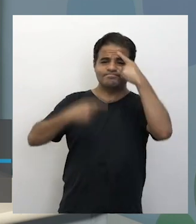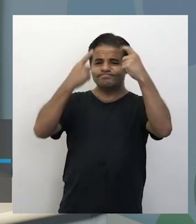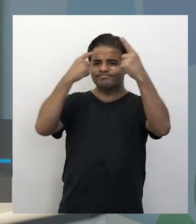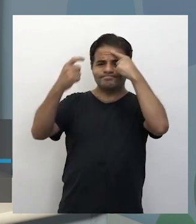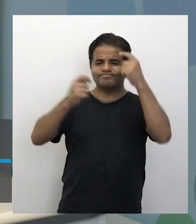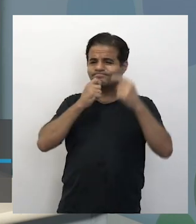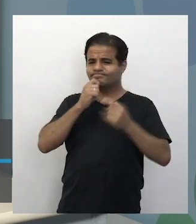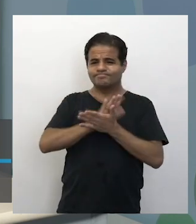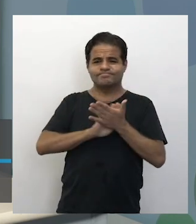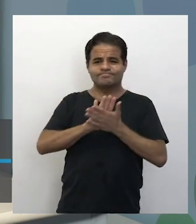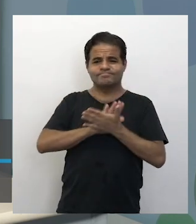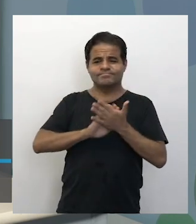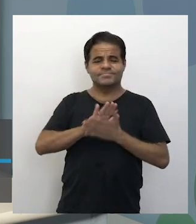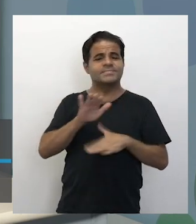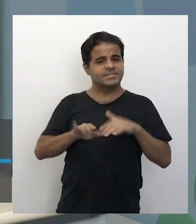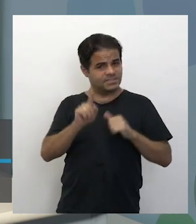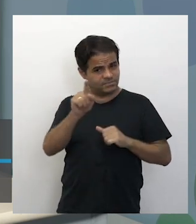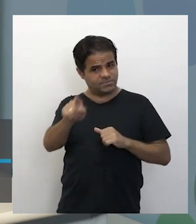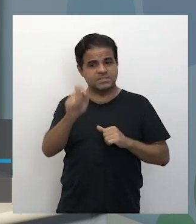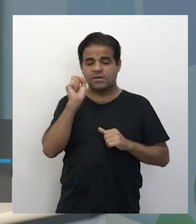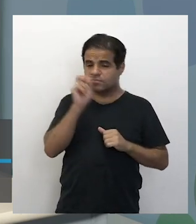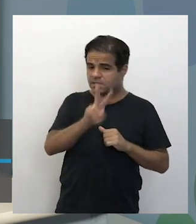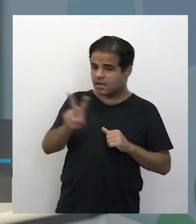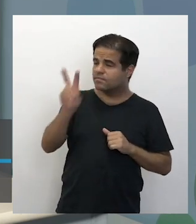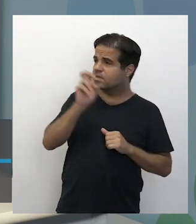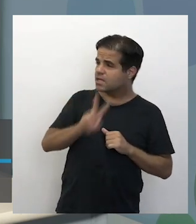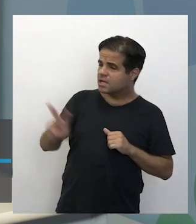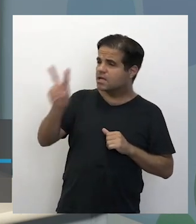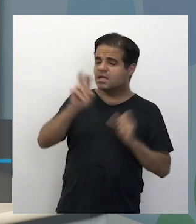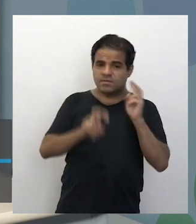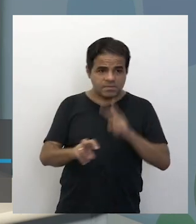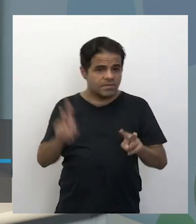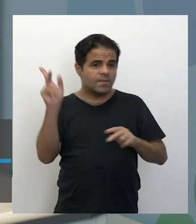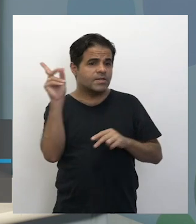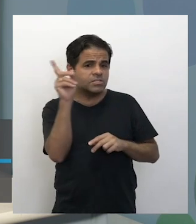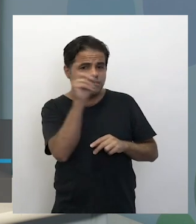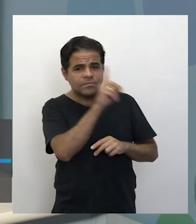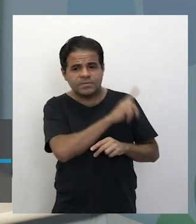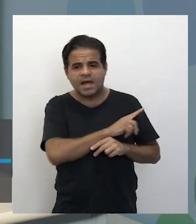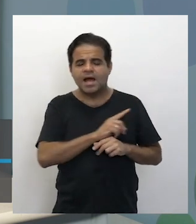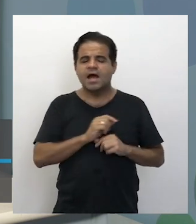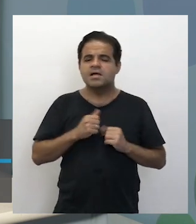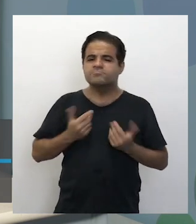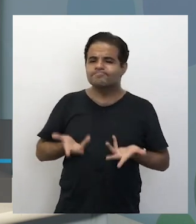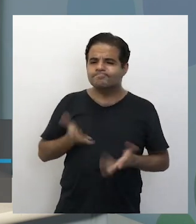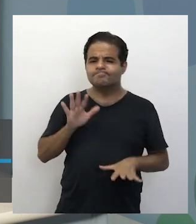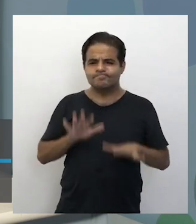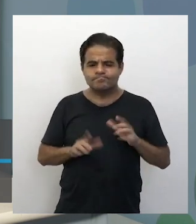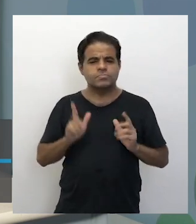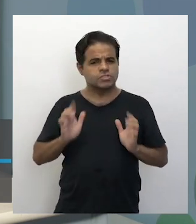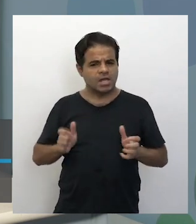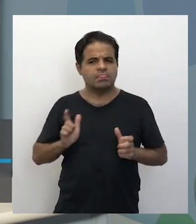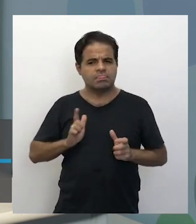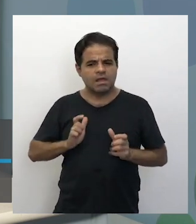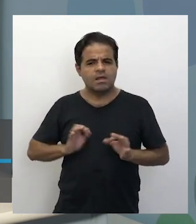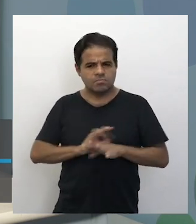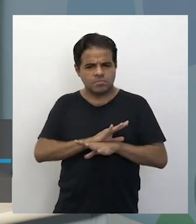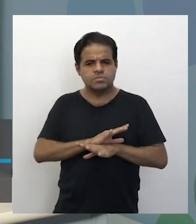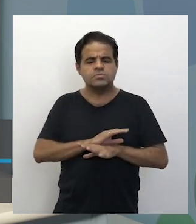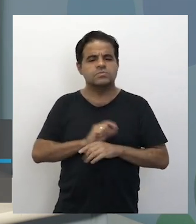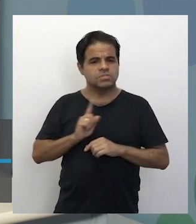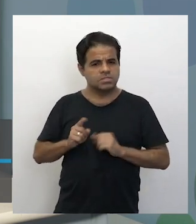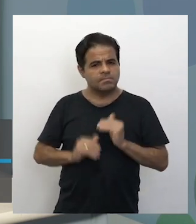criativo. Mas, às vezes, é você enxergar uma dificuldade, talvez já exista uma solução para